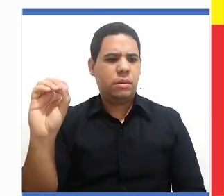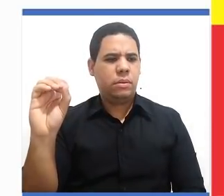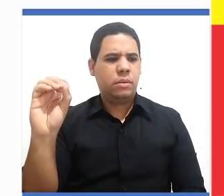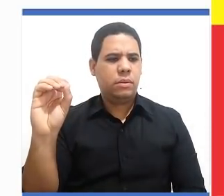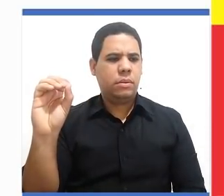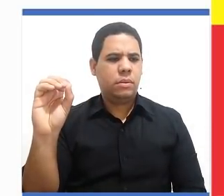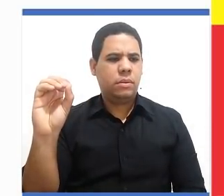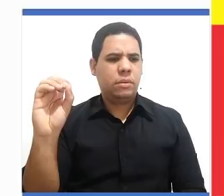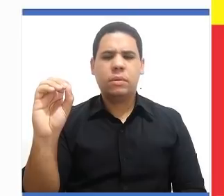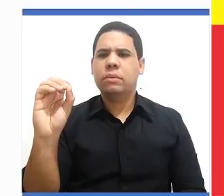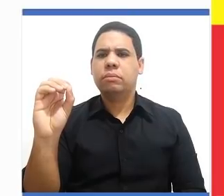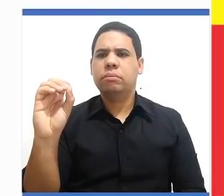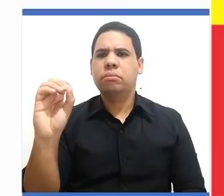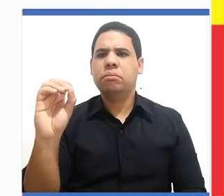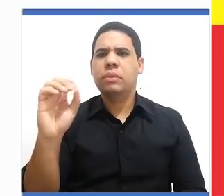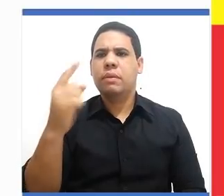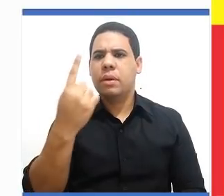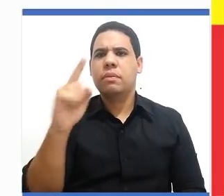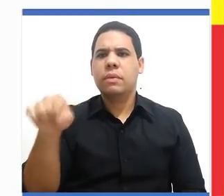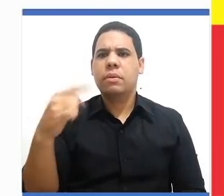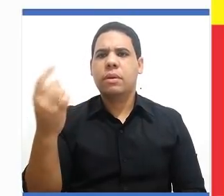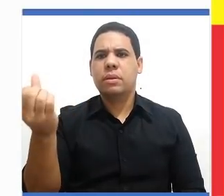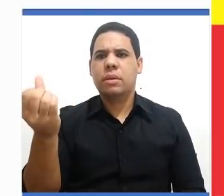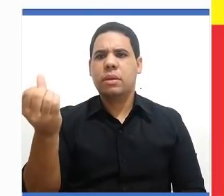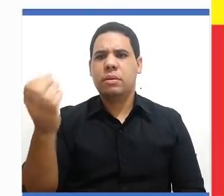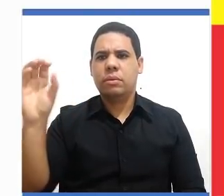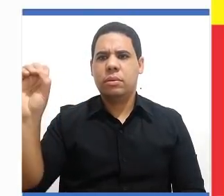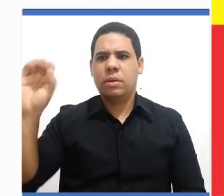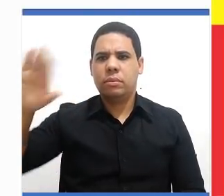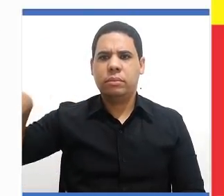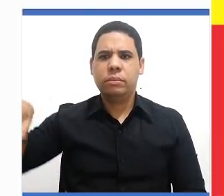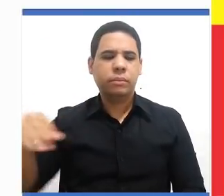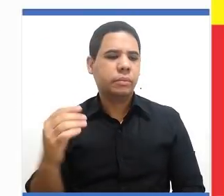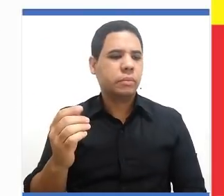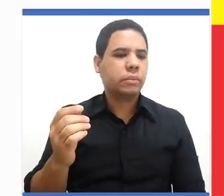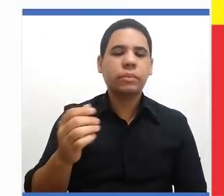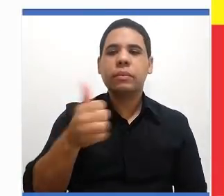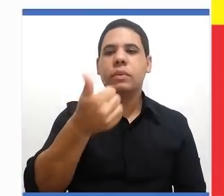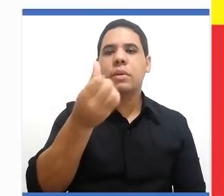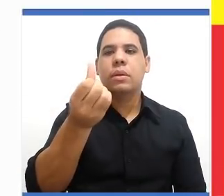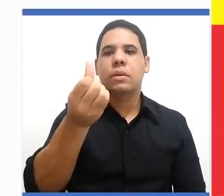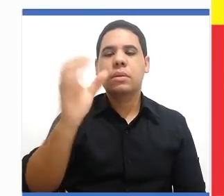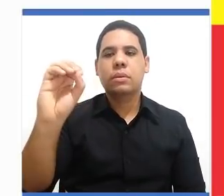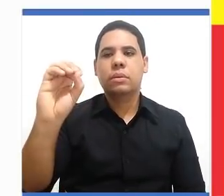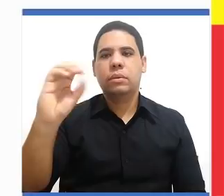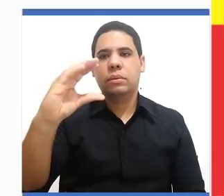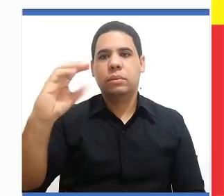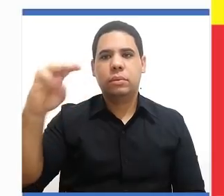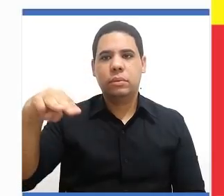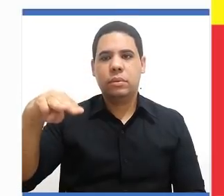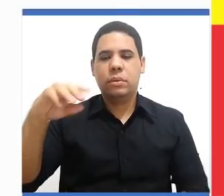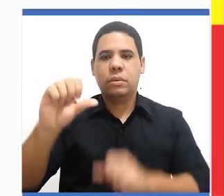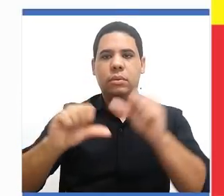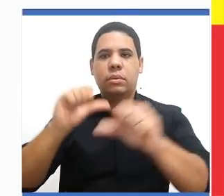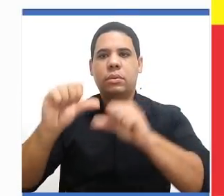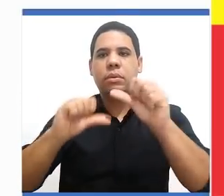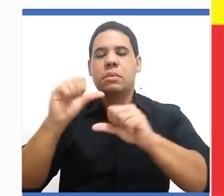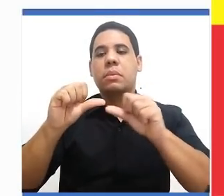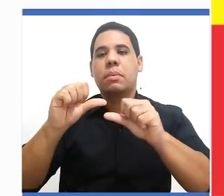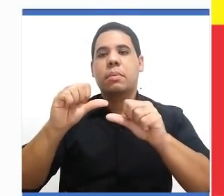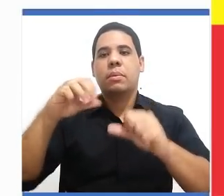1,60. Nesse caso, eu posso tirar esse 0, fica 1,6. Então, de 160 centímetros, a gente